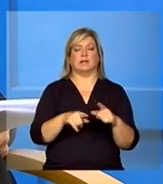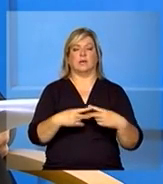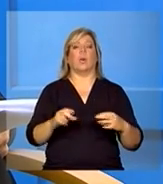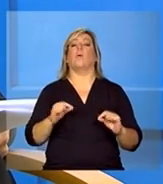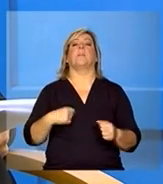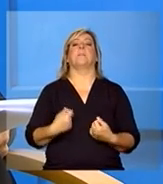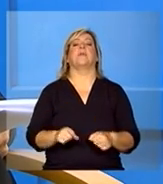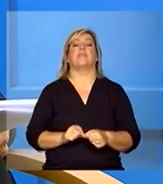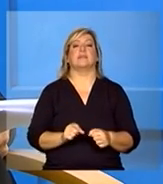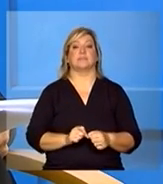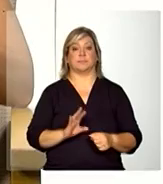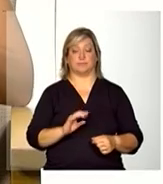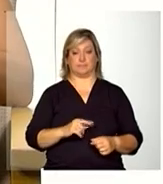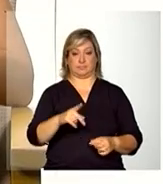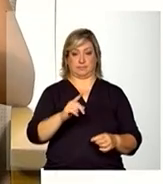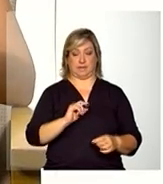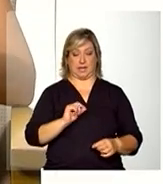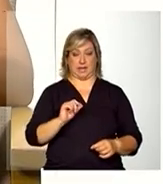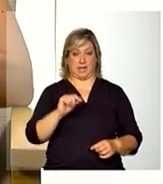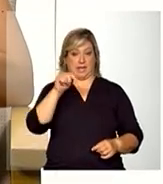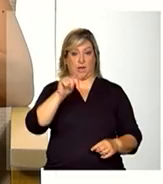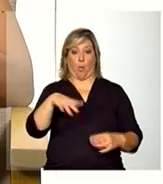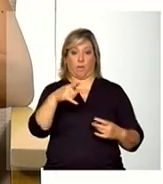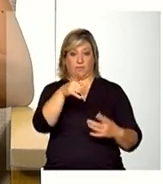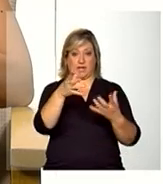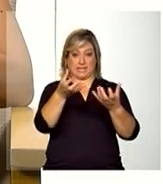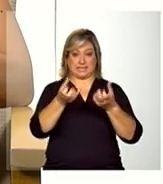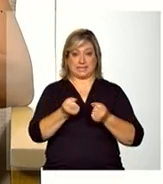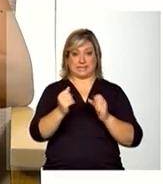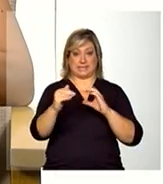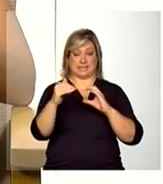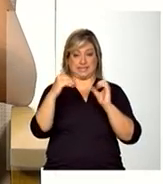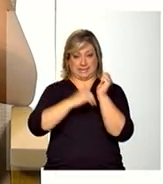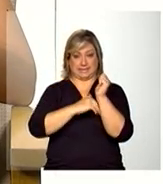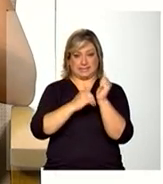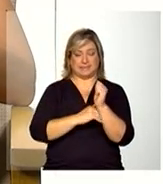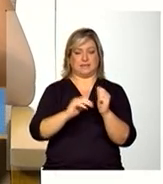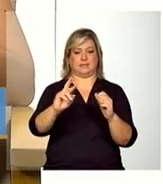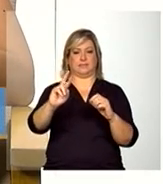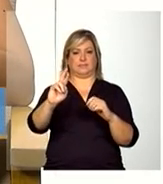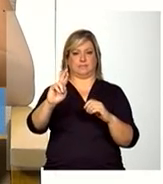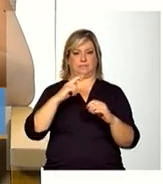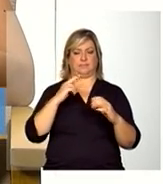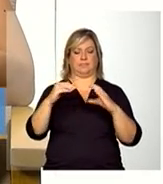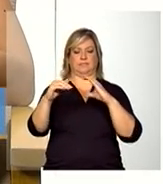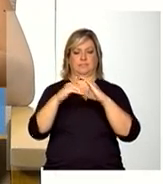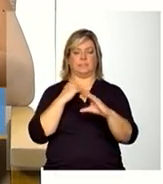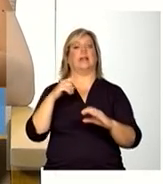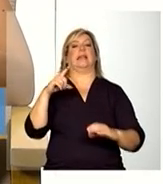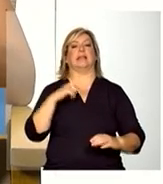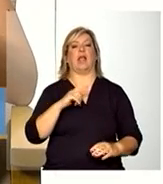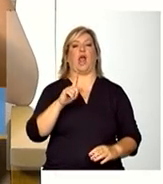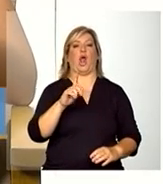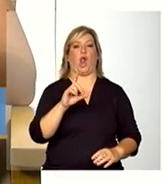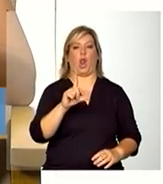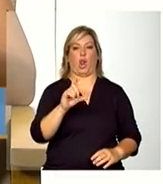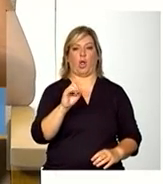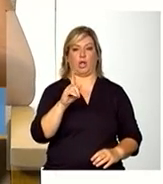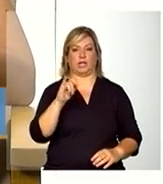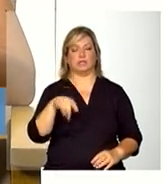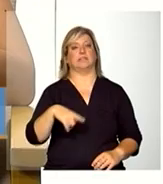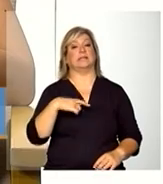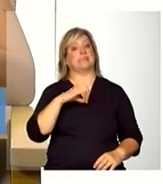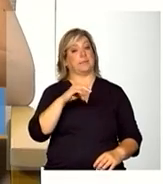receber a senha esse e-mail ele vem com o link de acesso ao sistema com o login da pessoa que é o CPF e uma